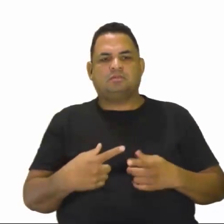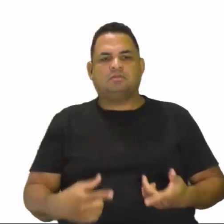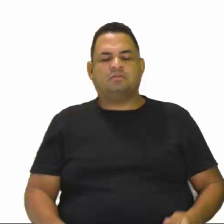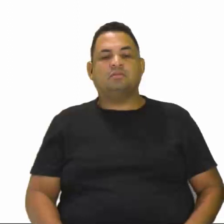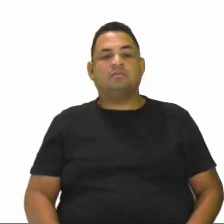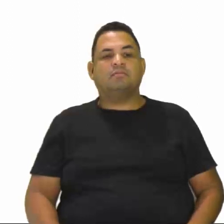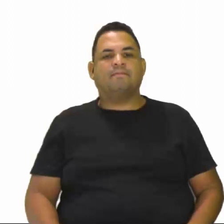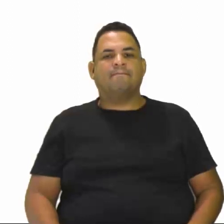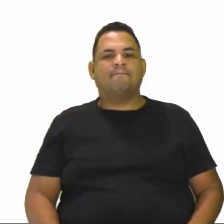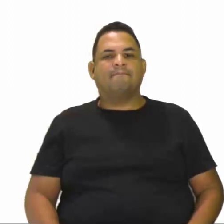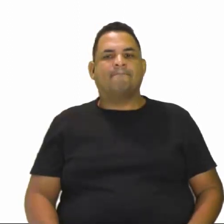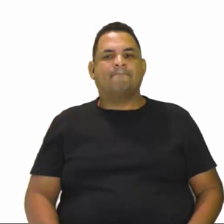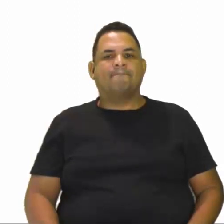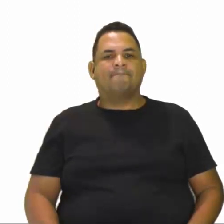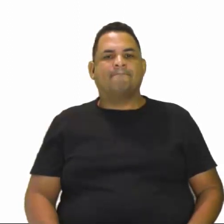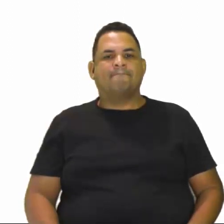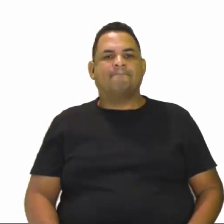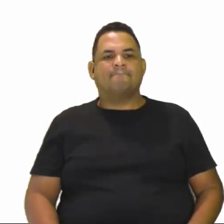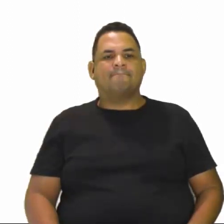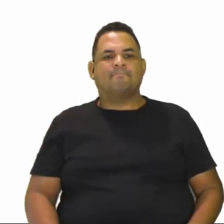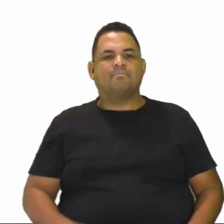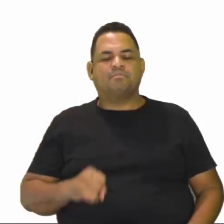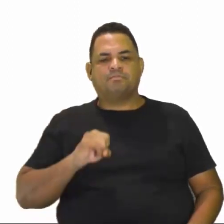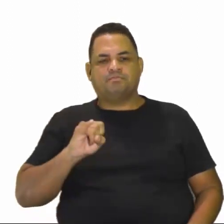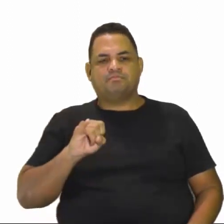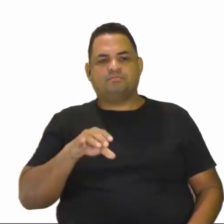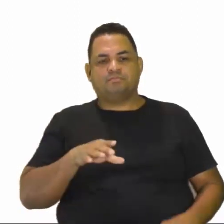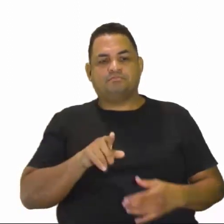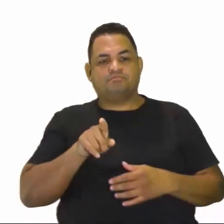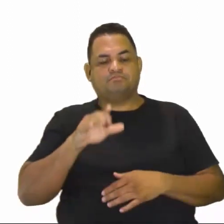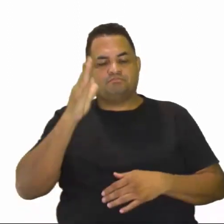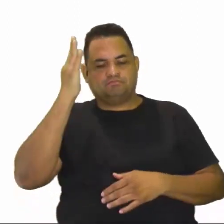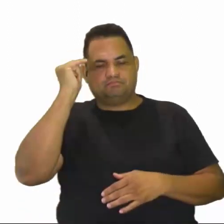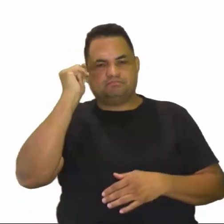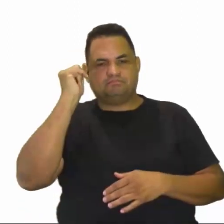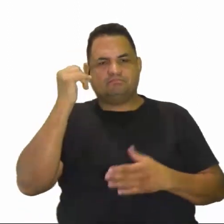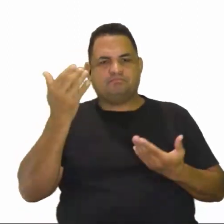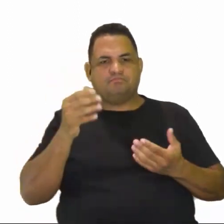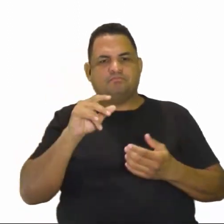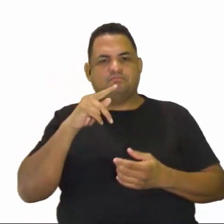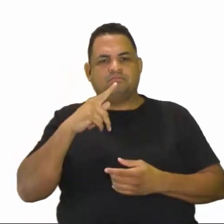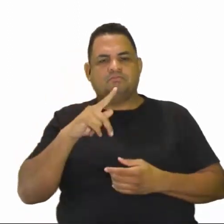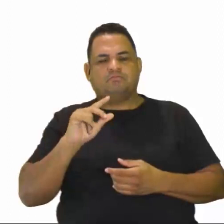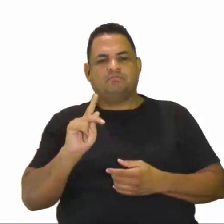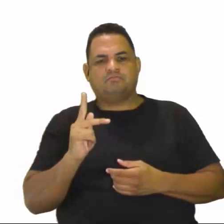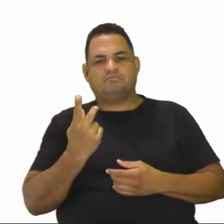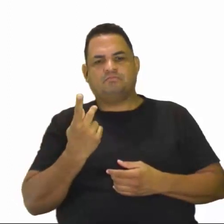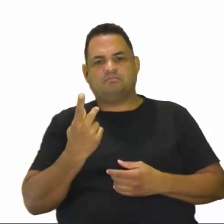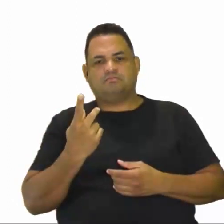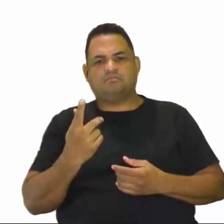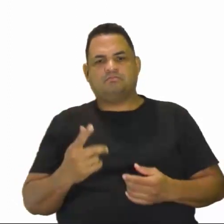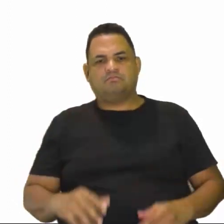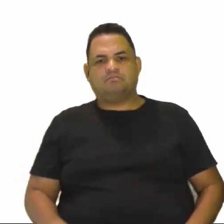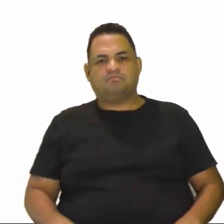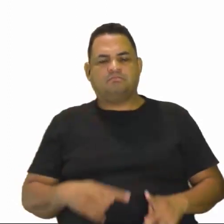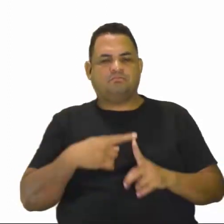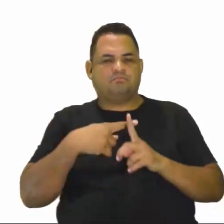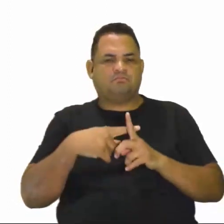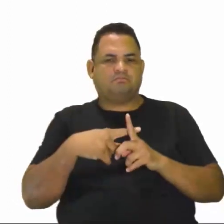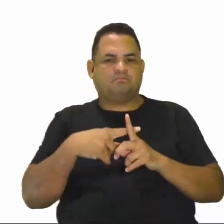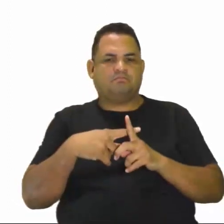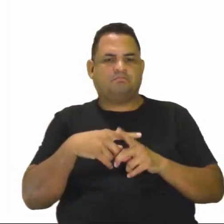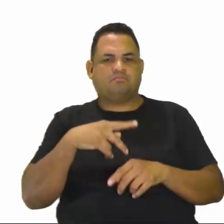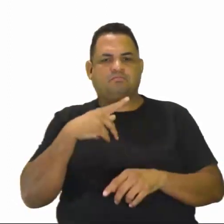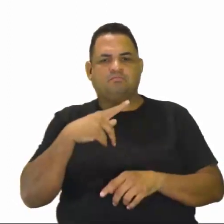perdão? Porque se eu sei que o pH